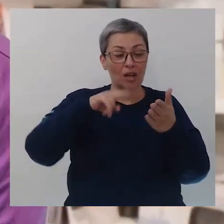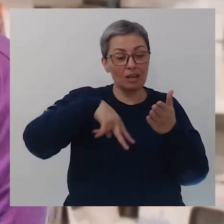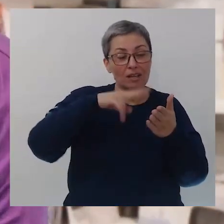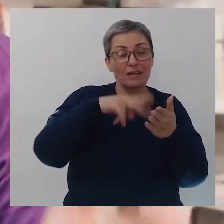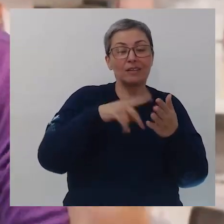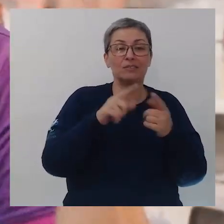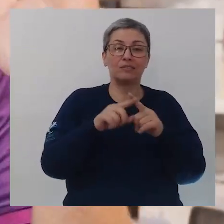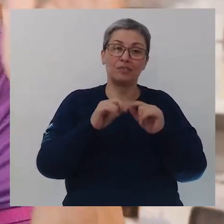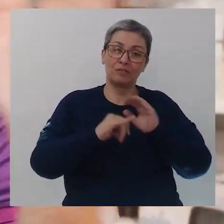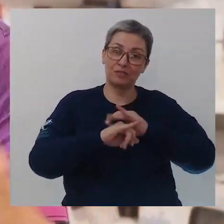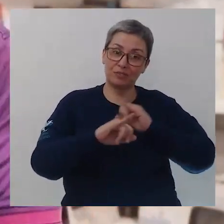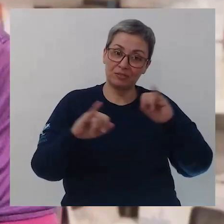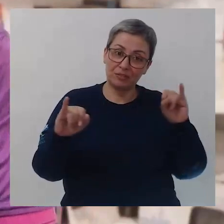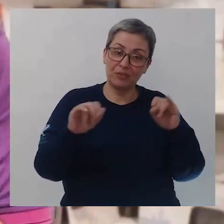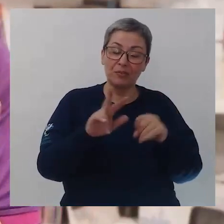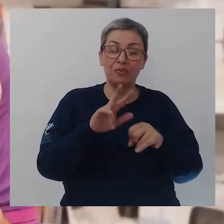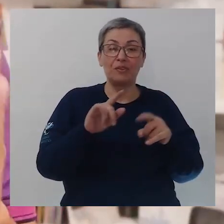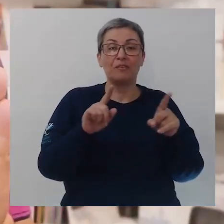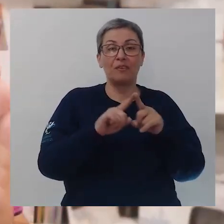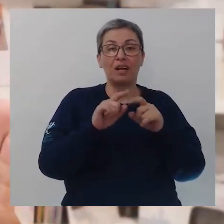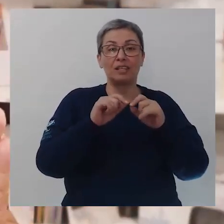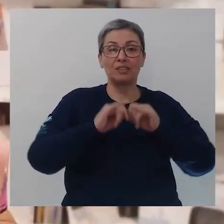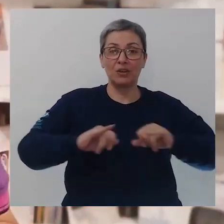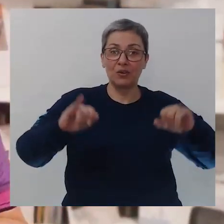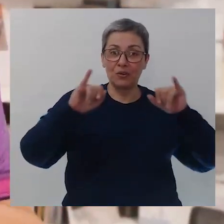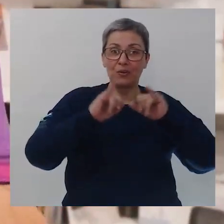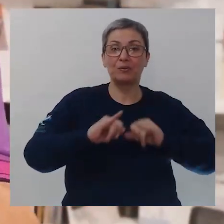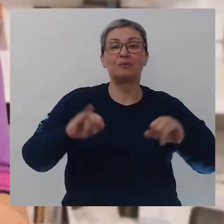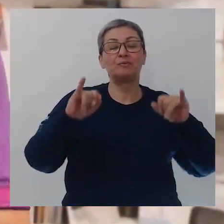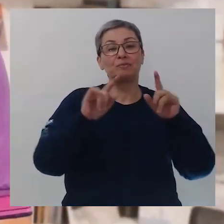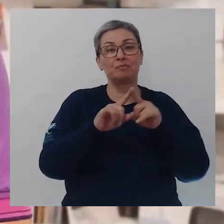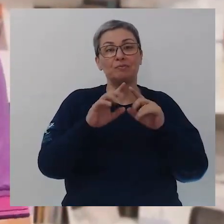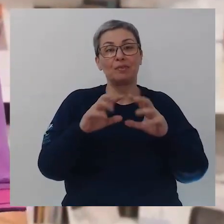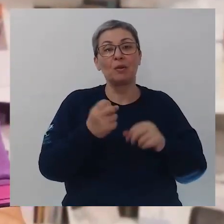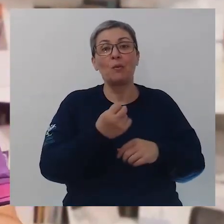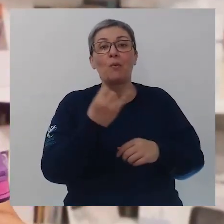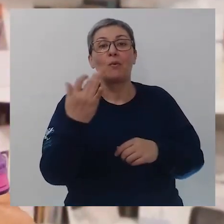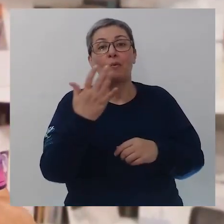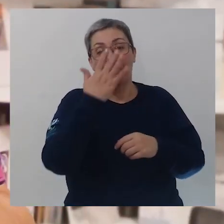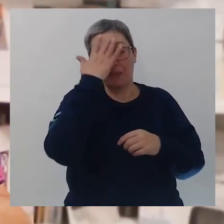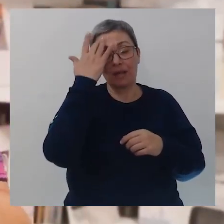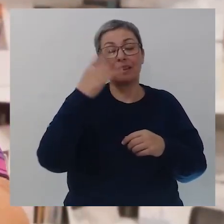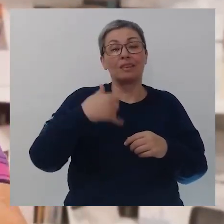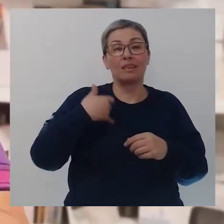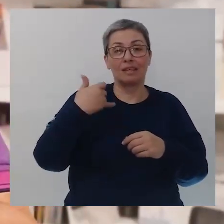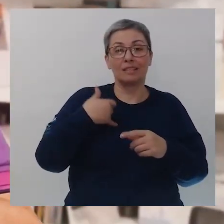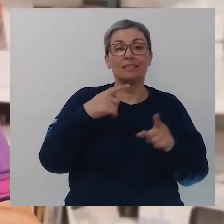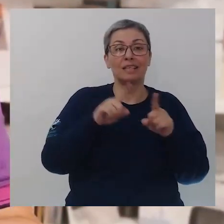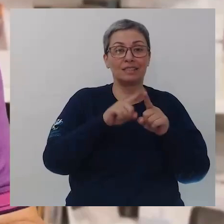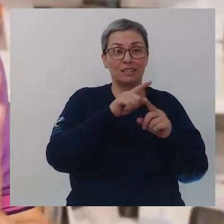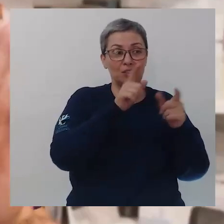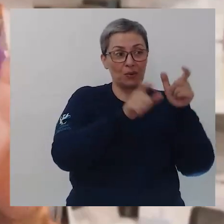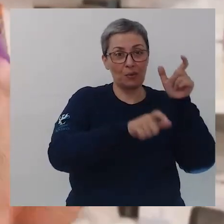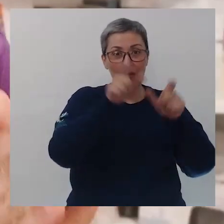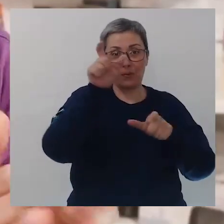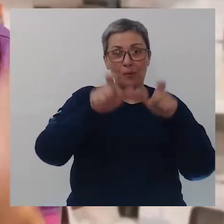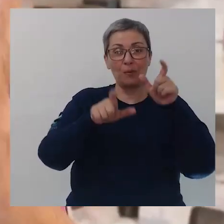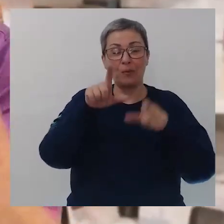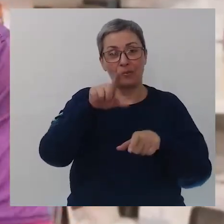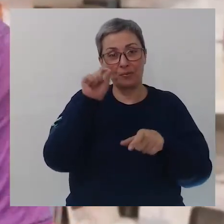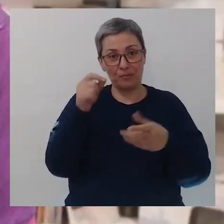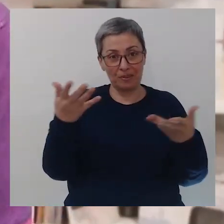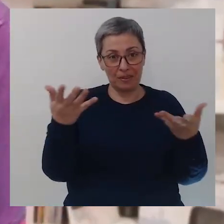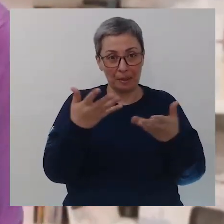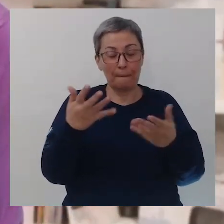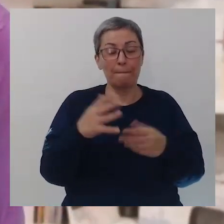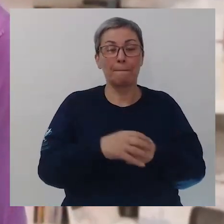seu nome e aí nós vamos aí divulgar quantas pessoas tem nas faixas etárias selecionadas